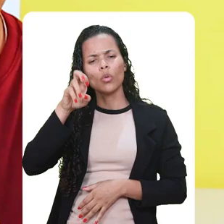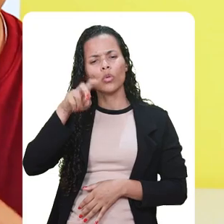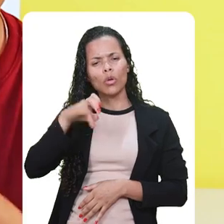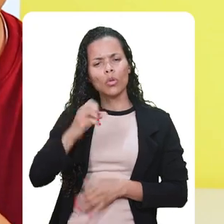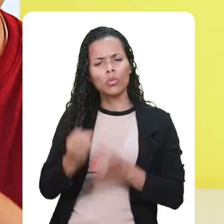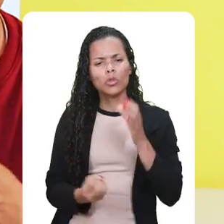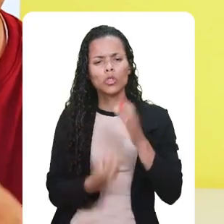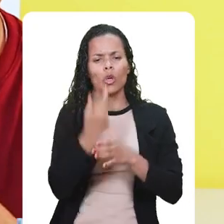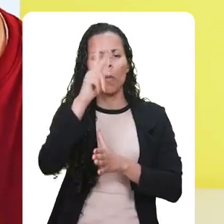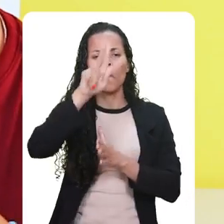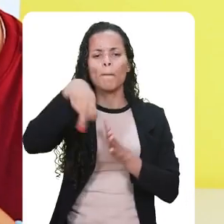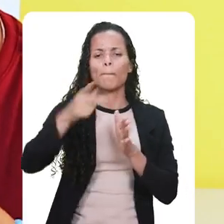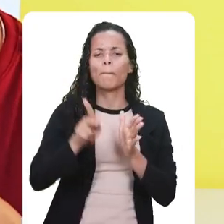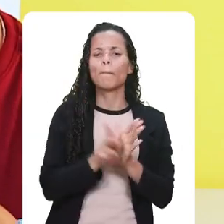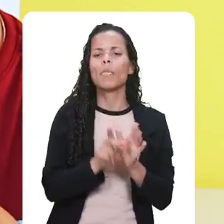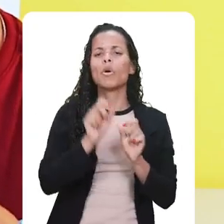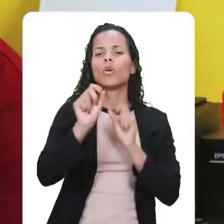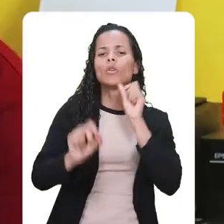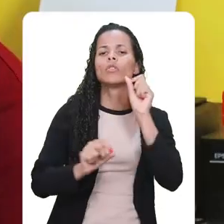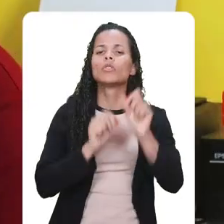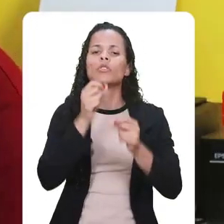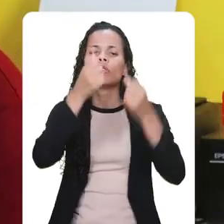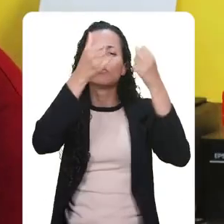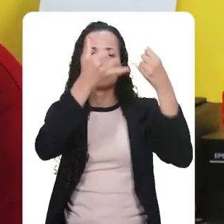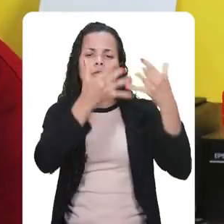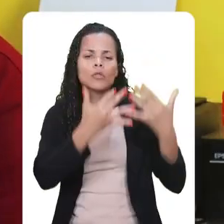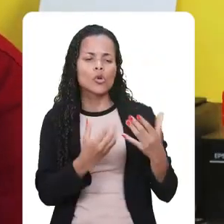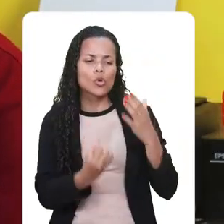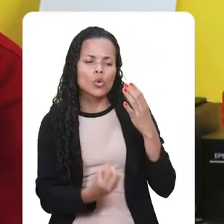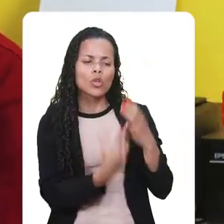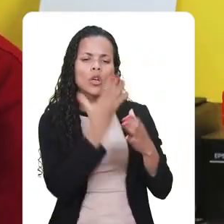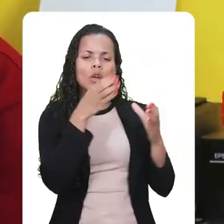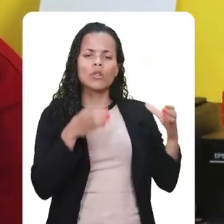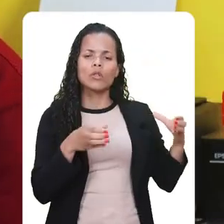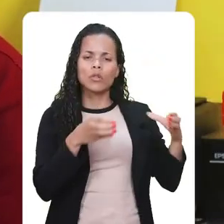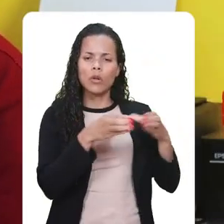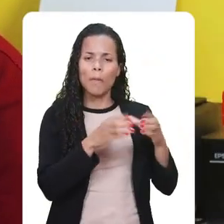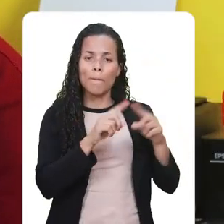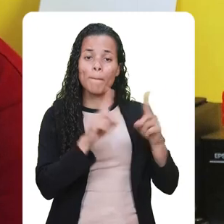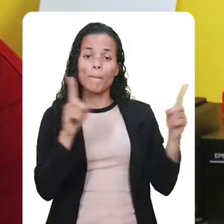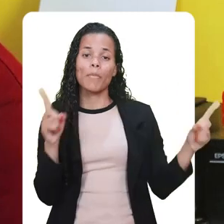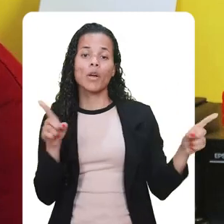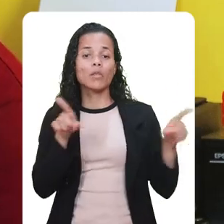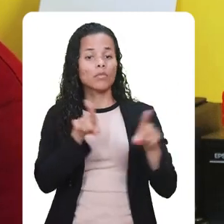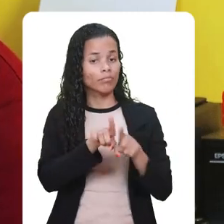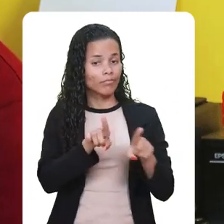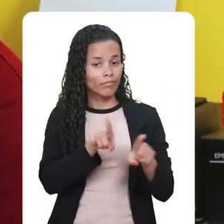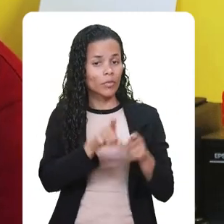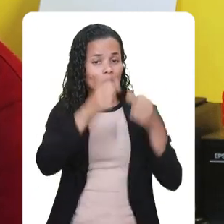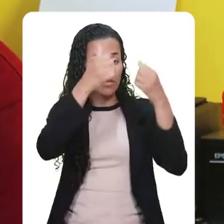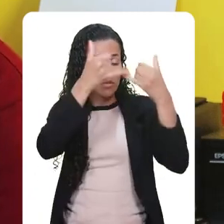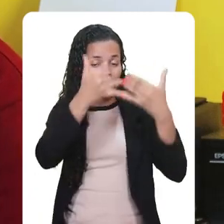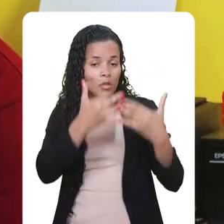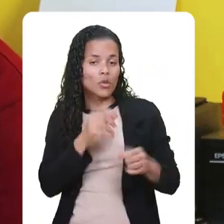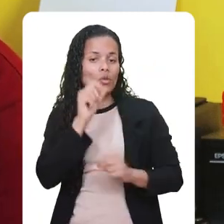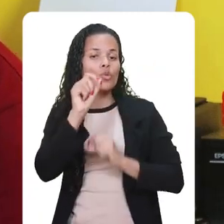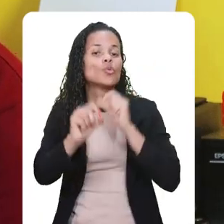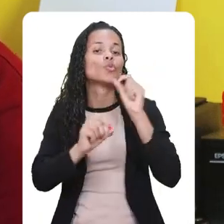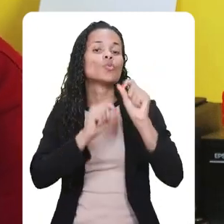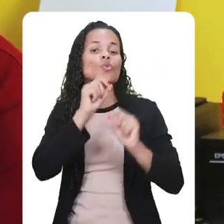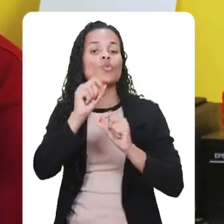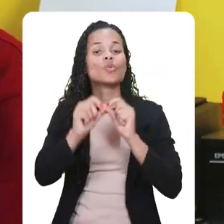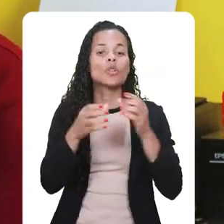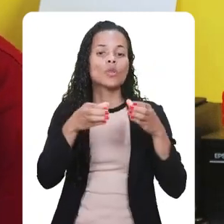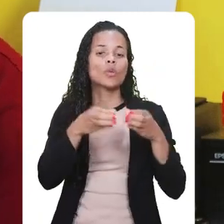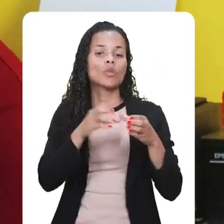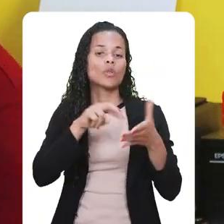ser usados, criar um projeto para que a gente explicasse a origem do grupo, mas que a gente também explicasse